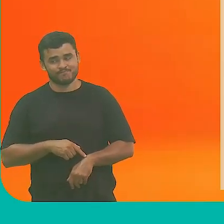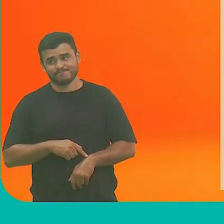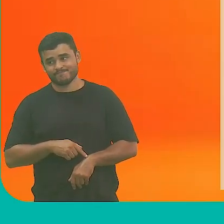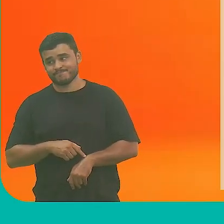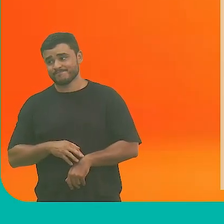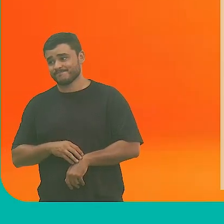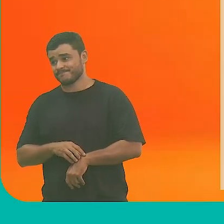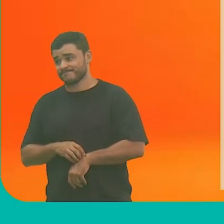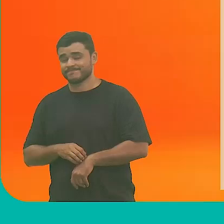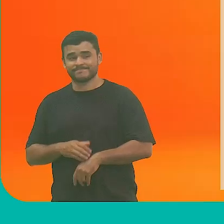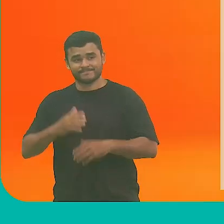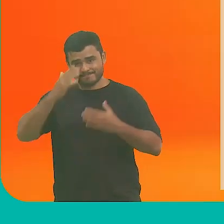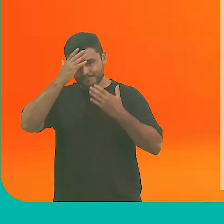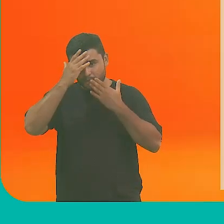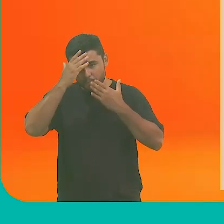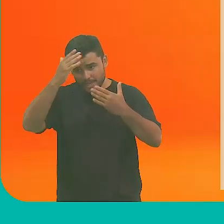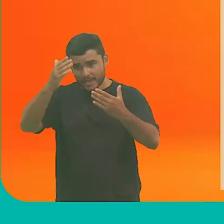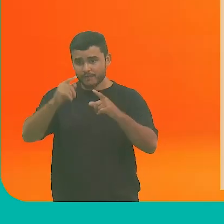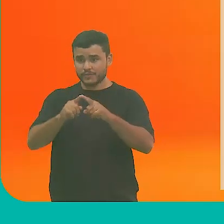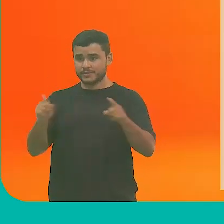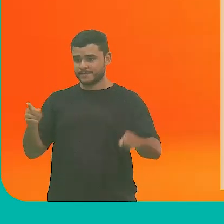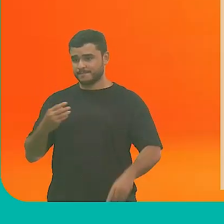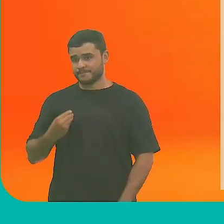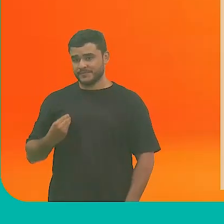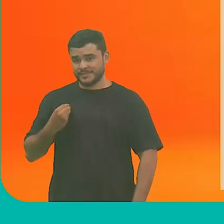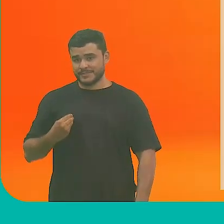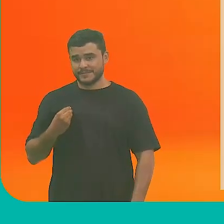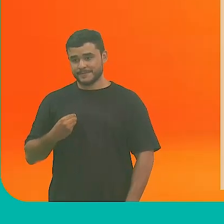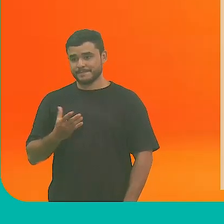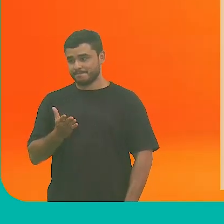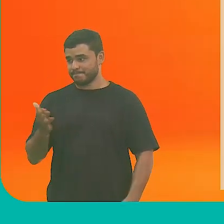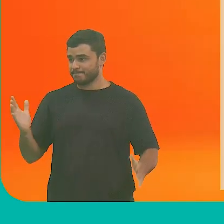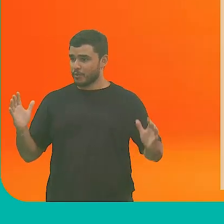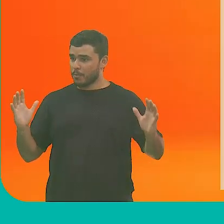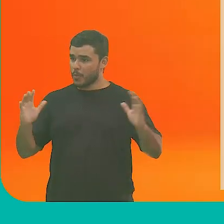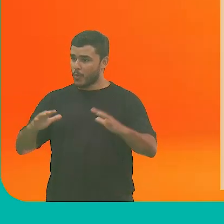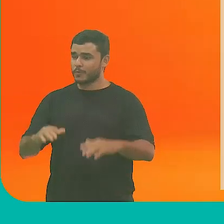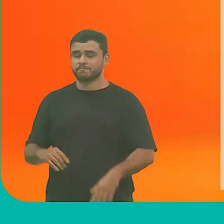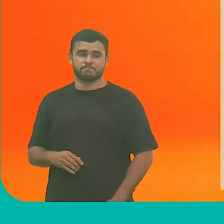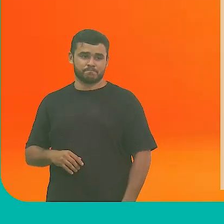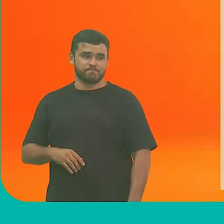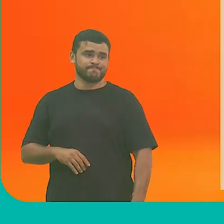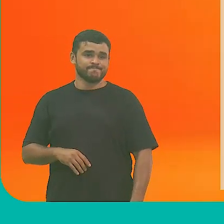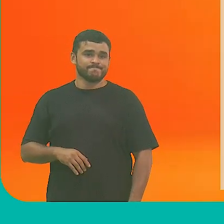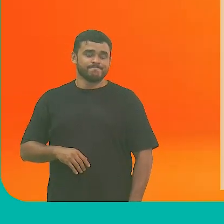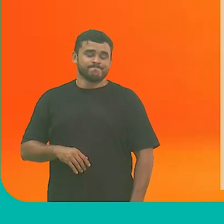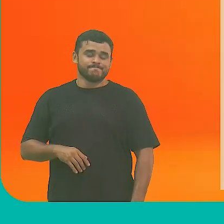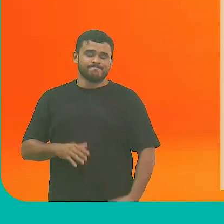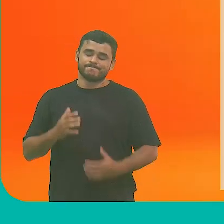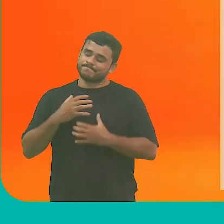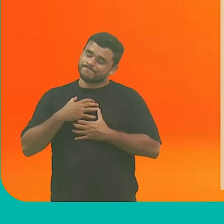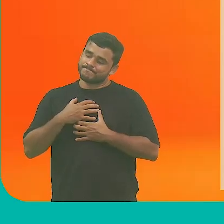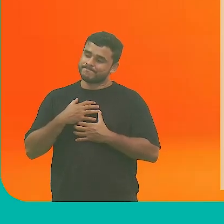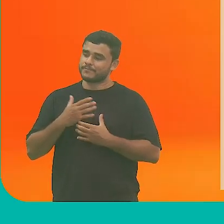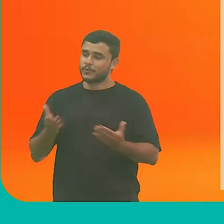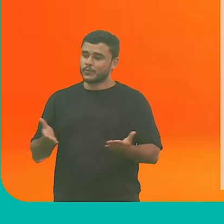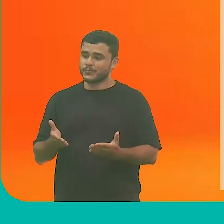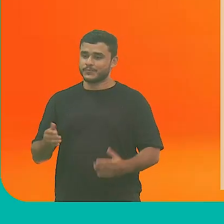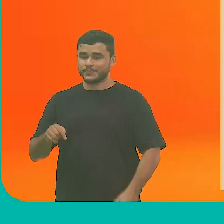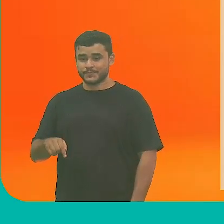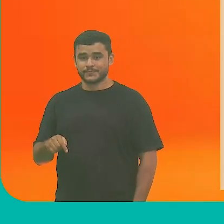de agradecer a presença de todos vocês, né? Dizer que é um prazer enorme estar fazendo mais uma vez a convite do